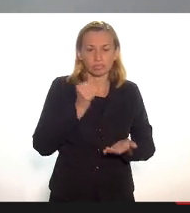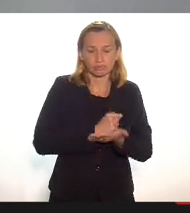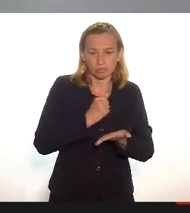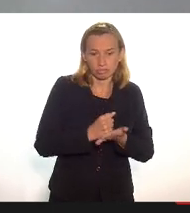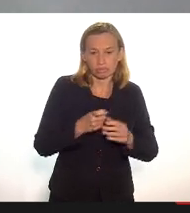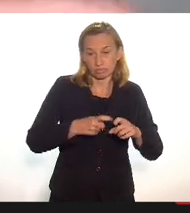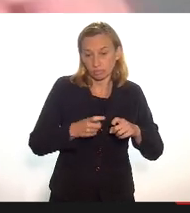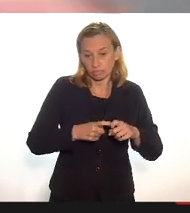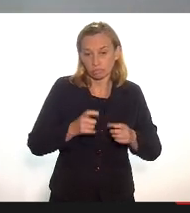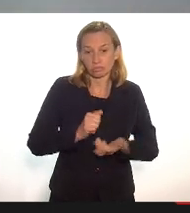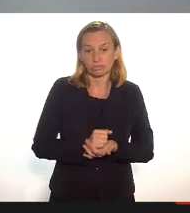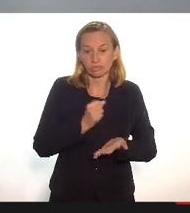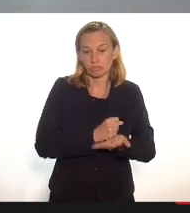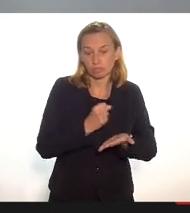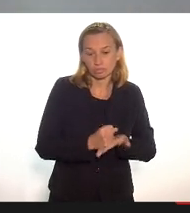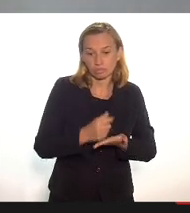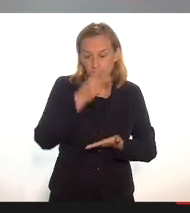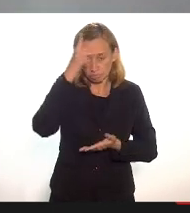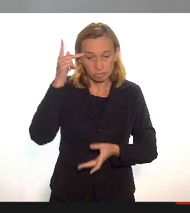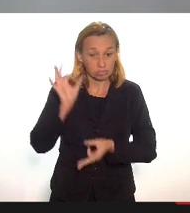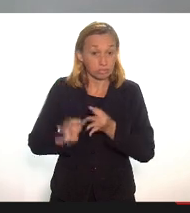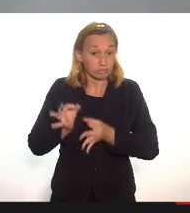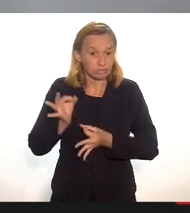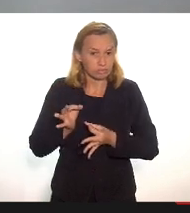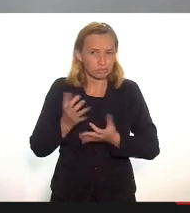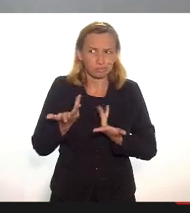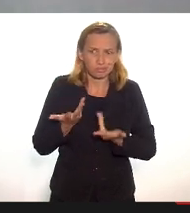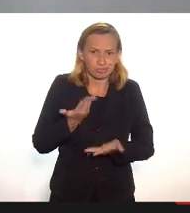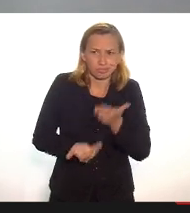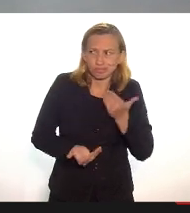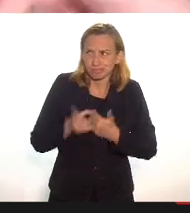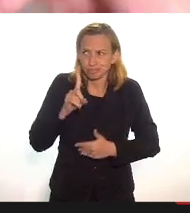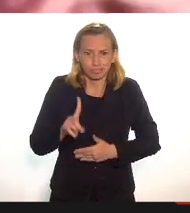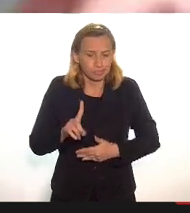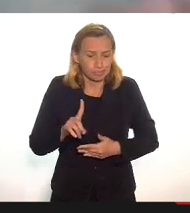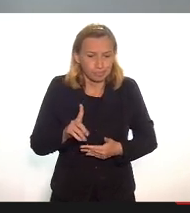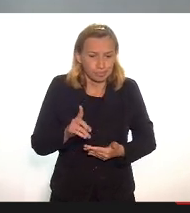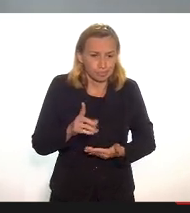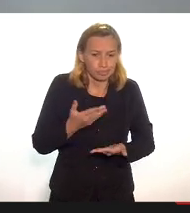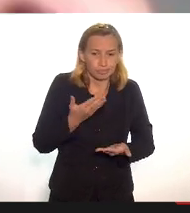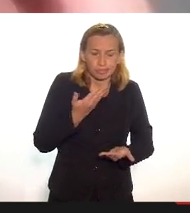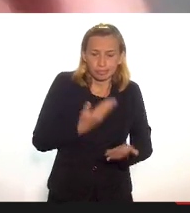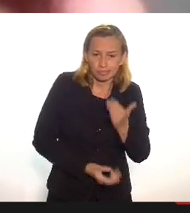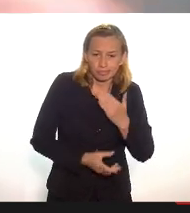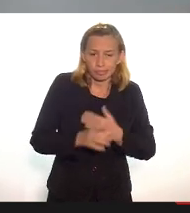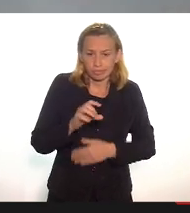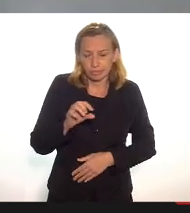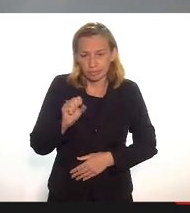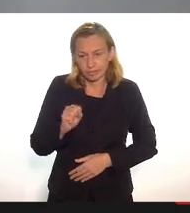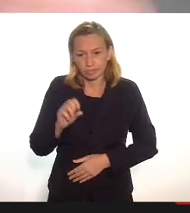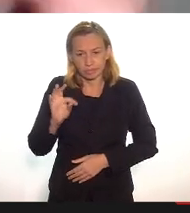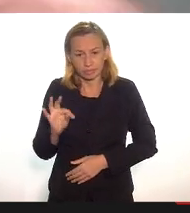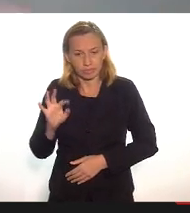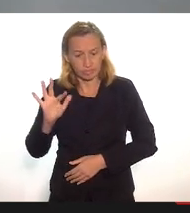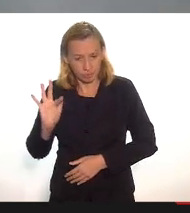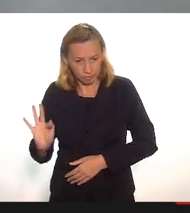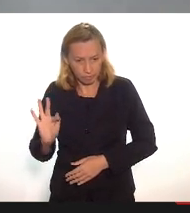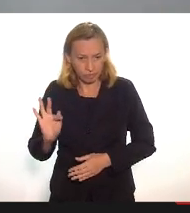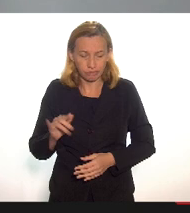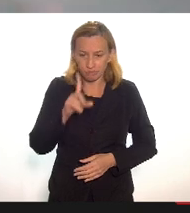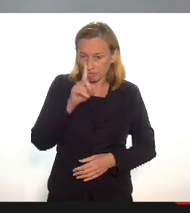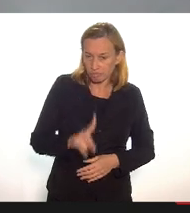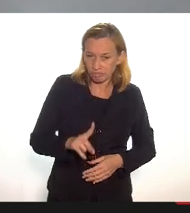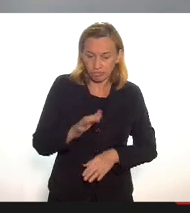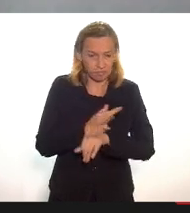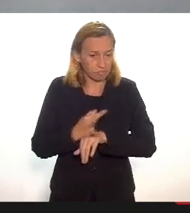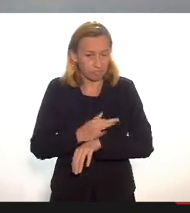Eles são contratados por pessoa jurídica, isso significa perda de direitos, né? Perda de FGTS, perda de direito a férias, licença